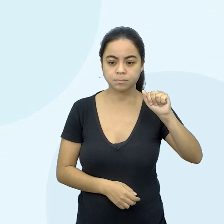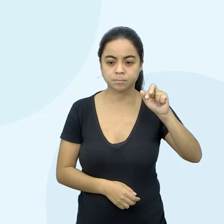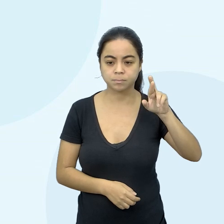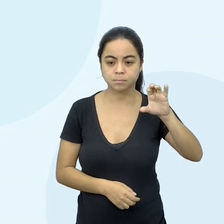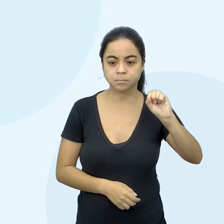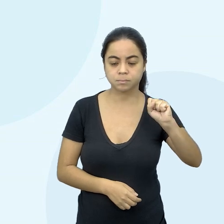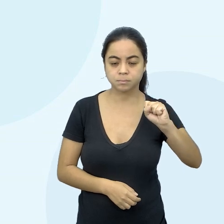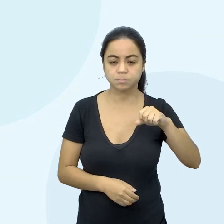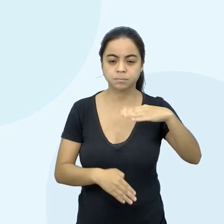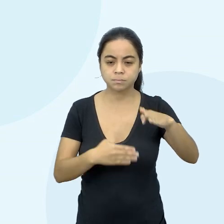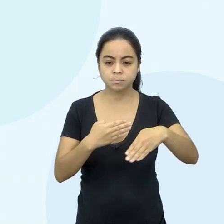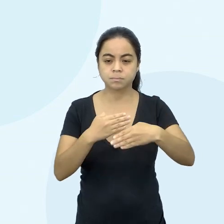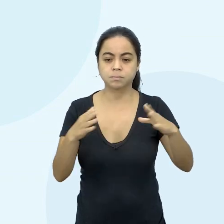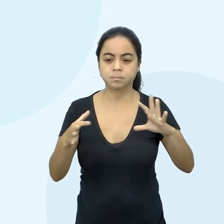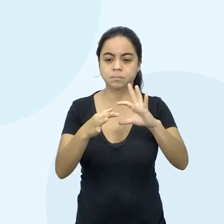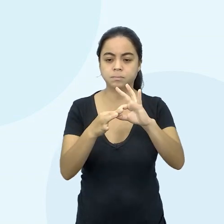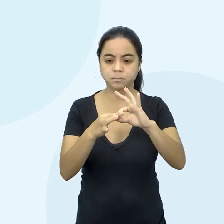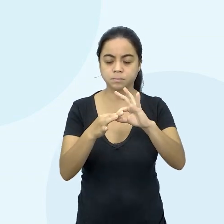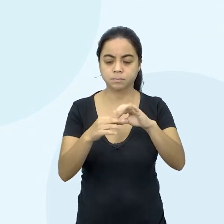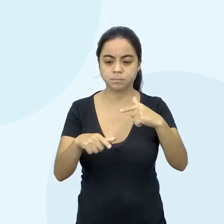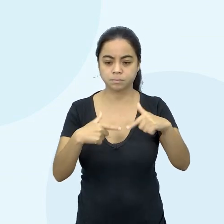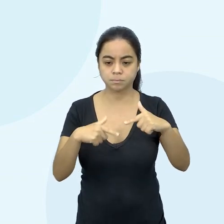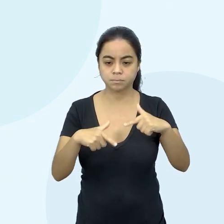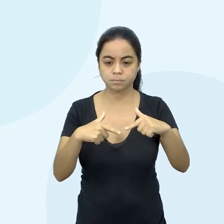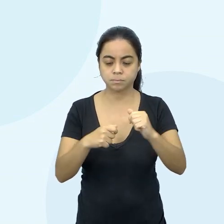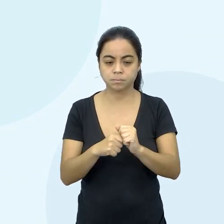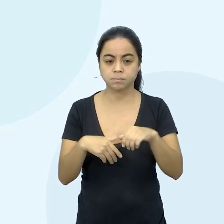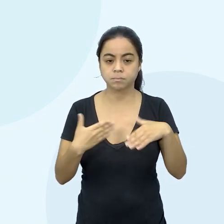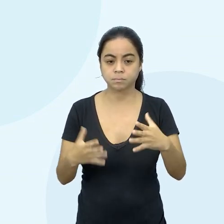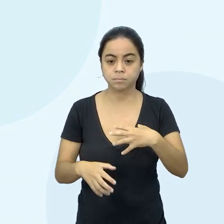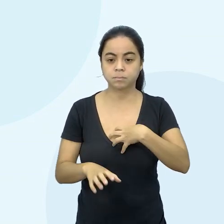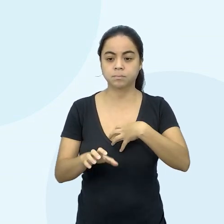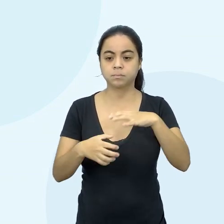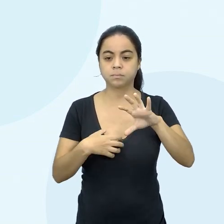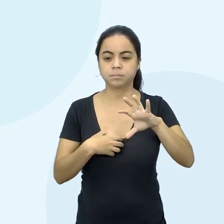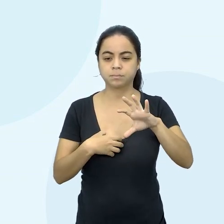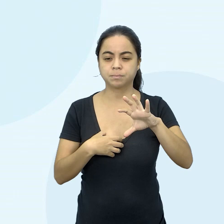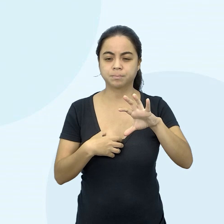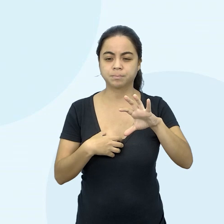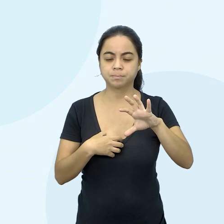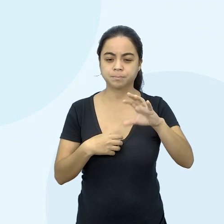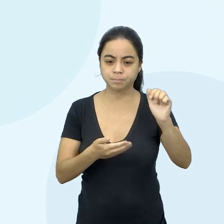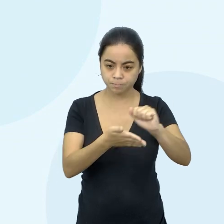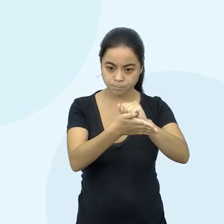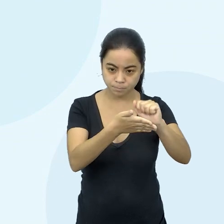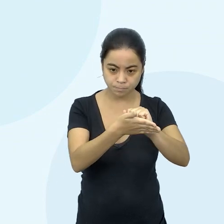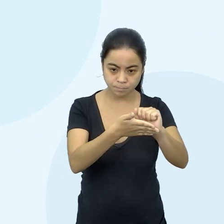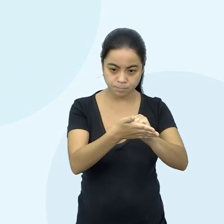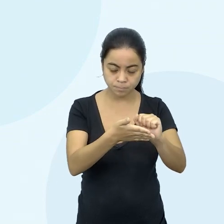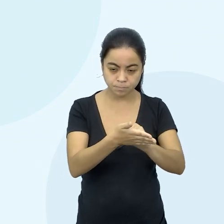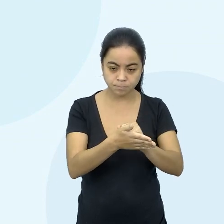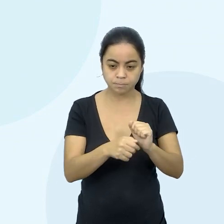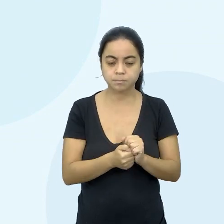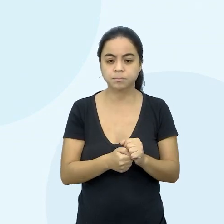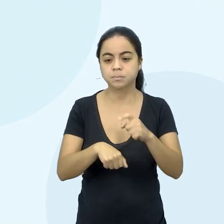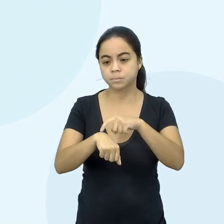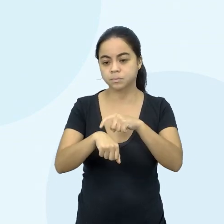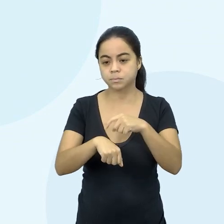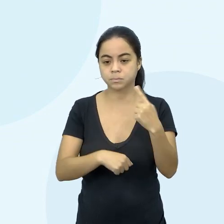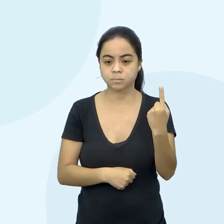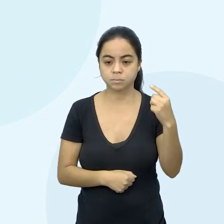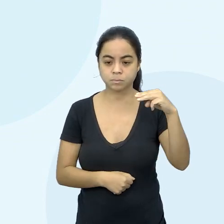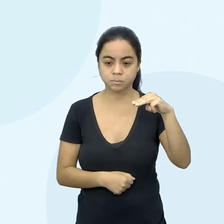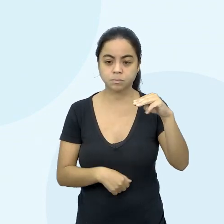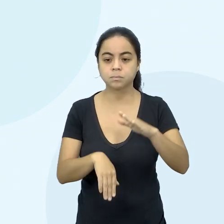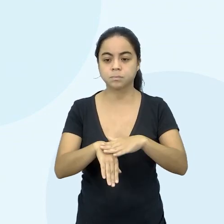forma integrada. Então eu vou pôr aí a sensibilização e eu quero que vocês registrem seu diário de bordo e eu vou deixar um tempinho de 1 minuto para